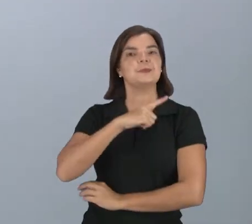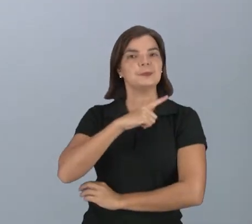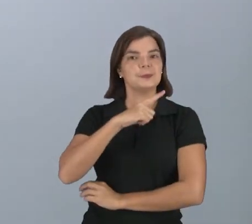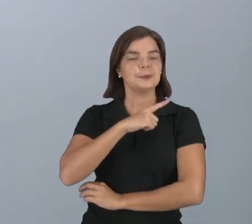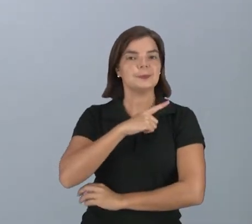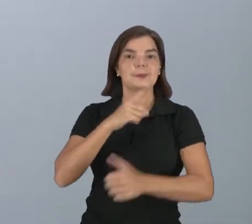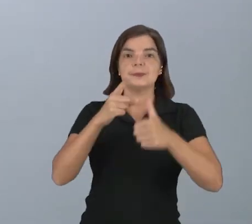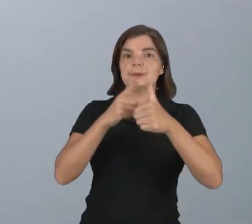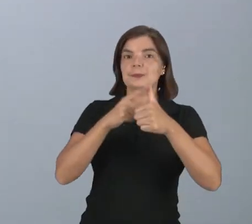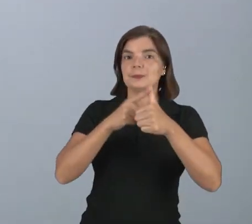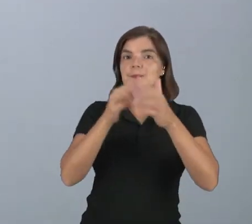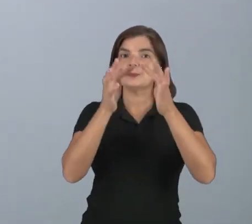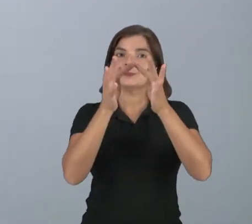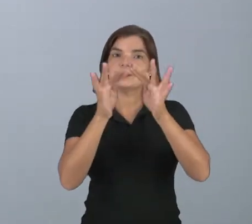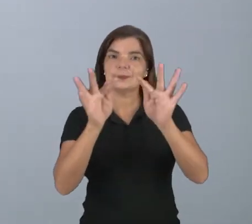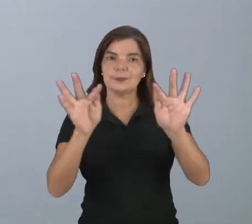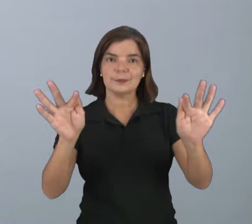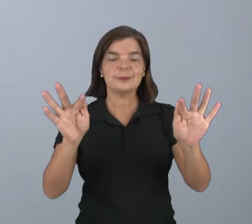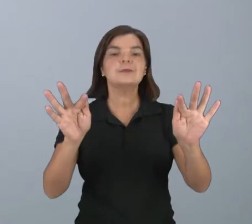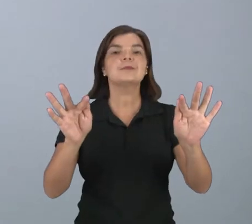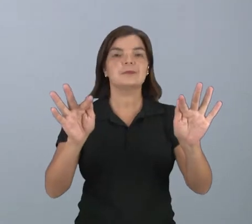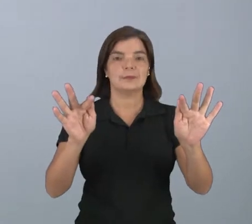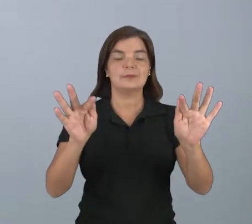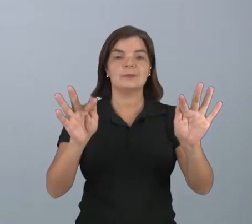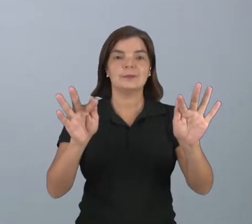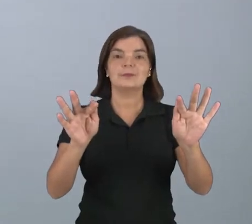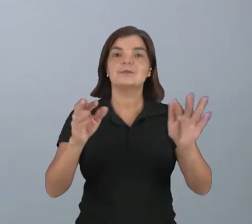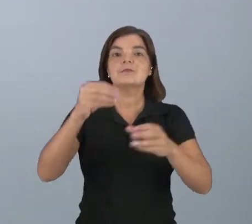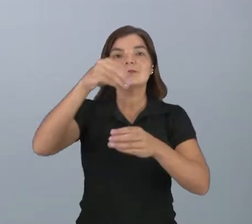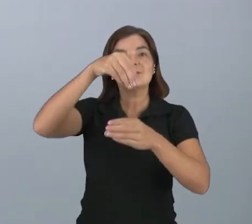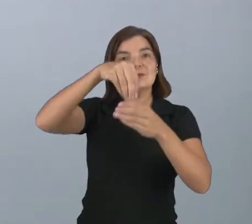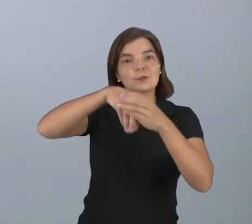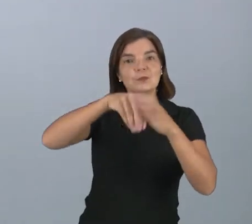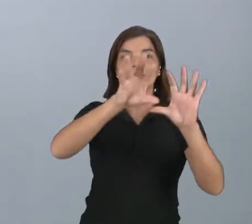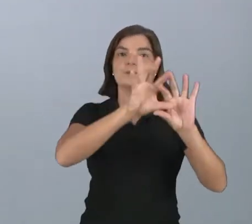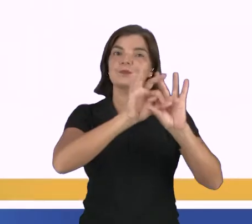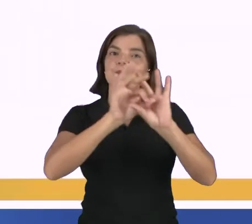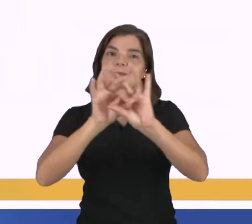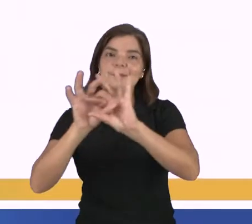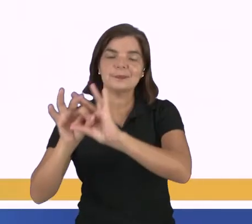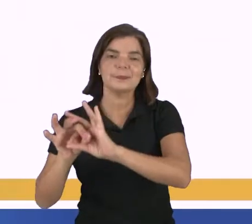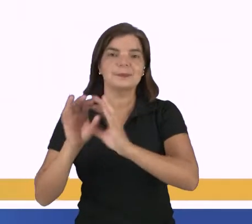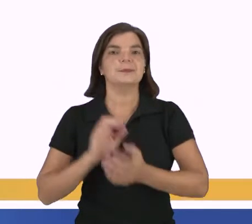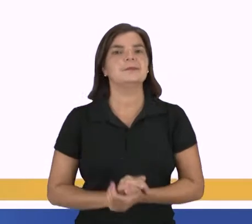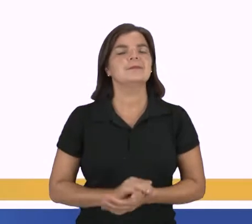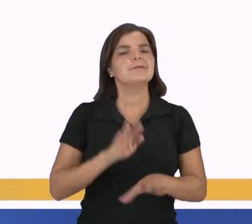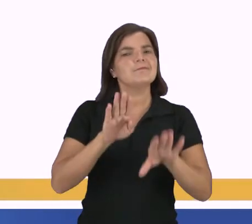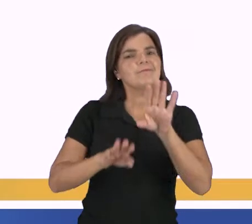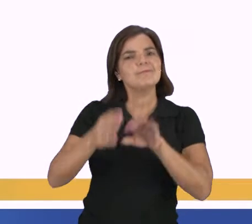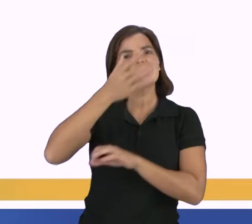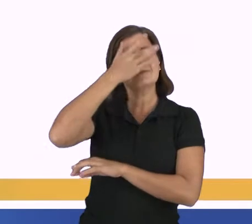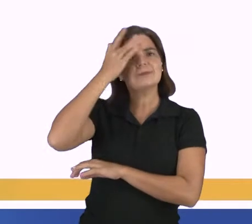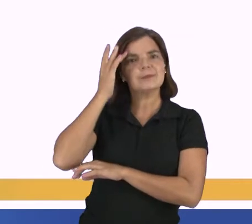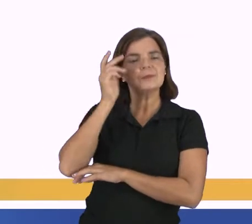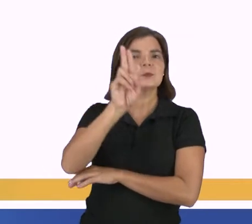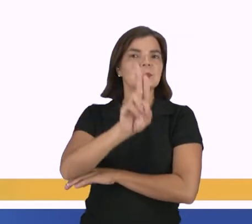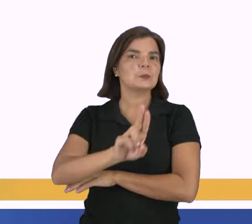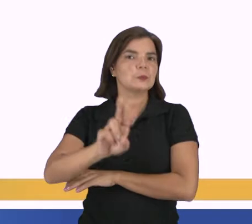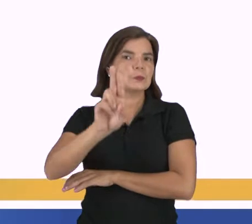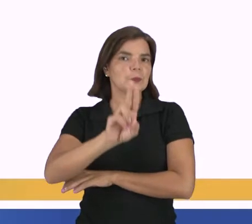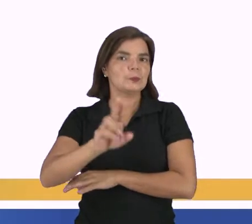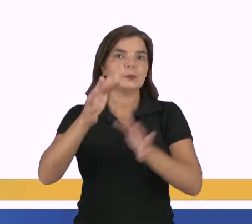a frase, né, a oração e o período dentro aí desse contexto. Embora muitas pessoas usem os